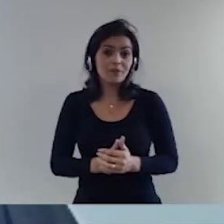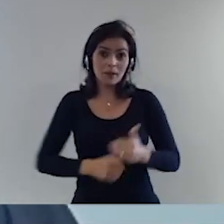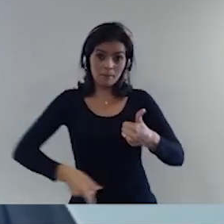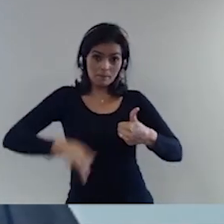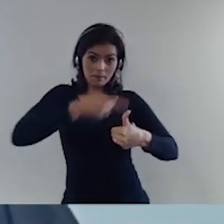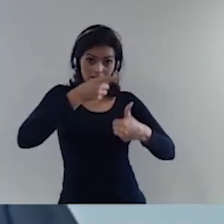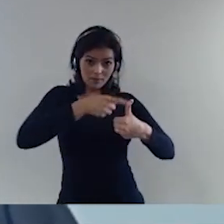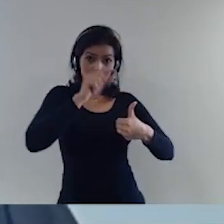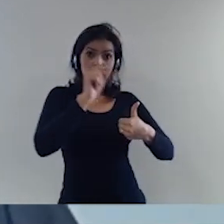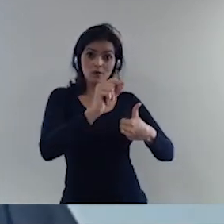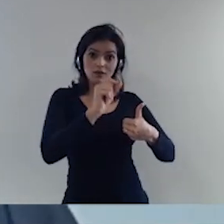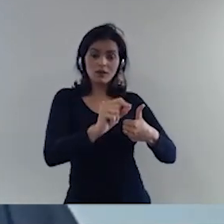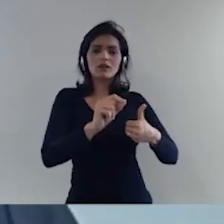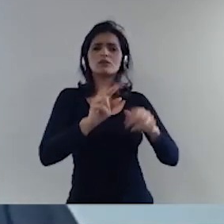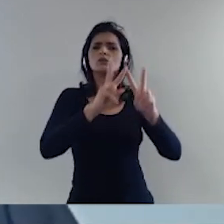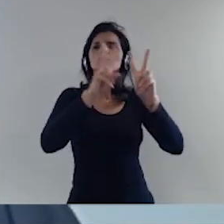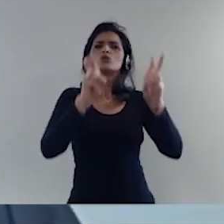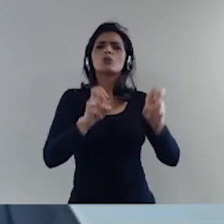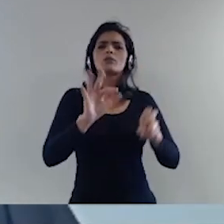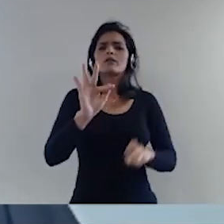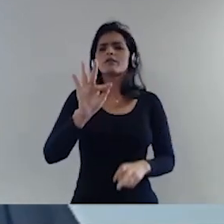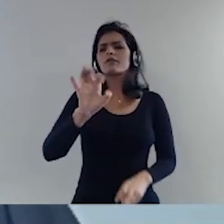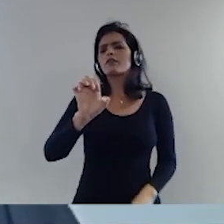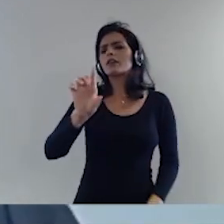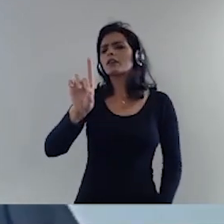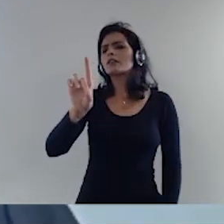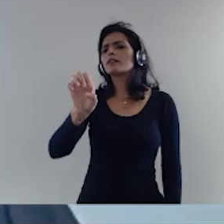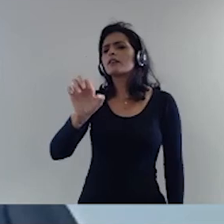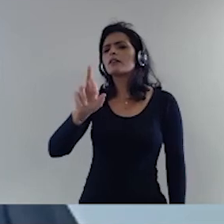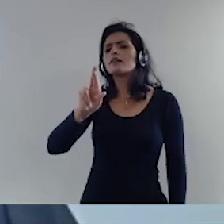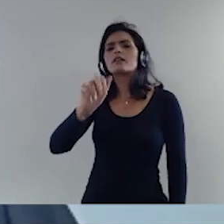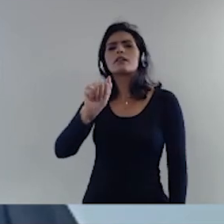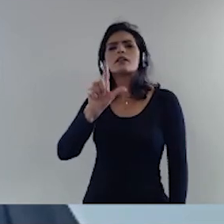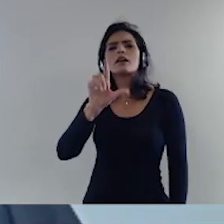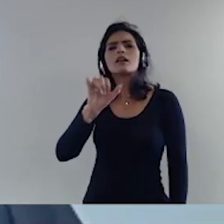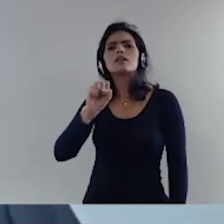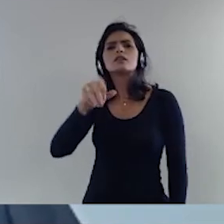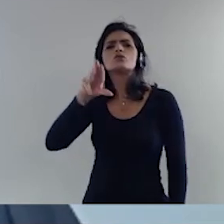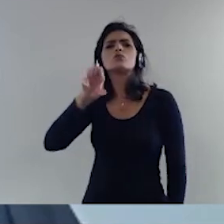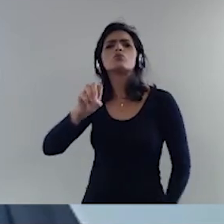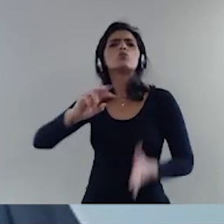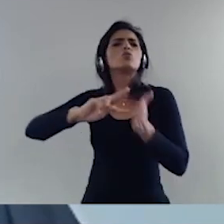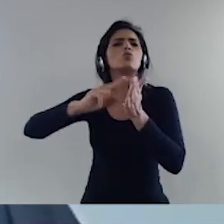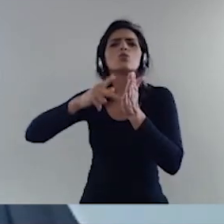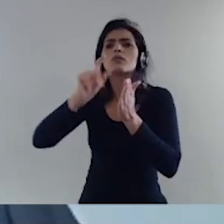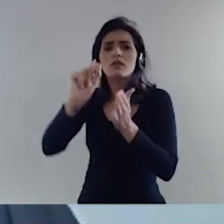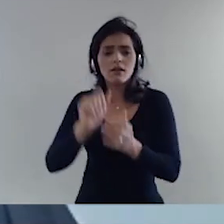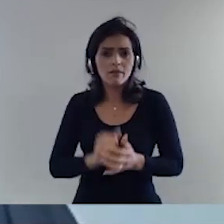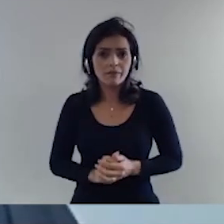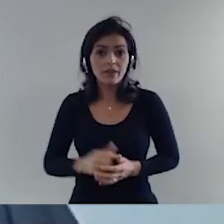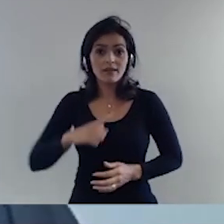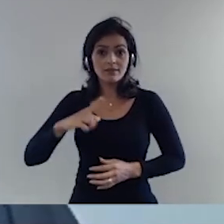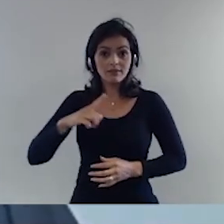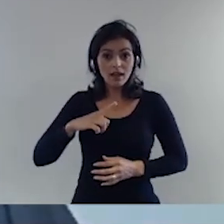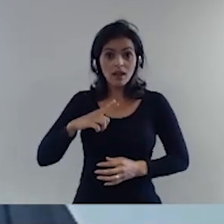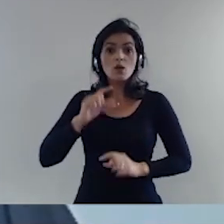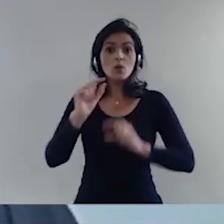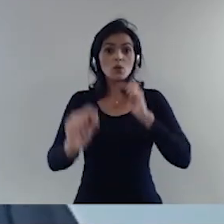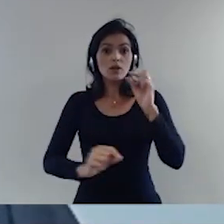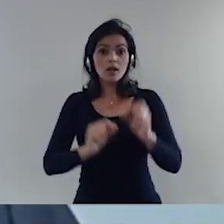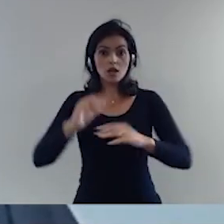Primeiro, considerações sobre o federalismo. O federalismo implica em dizer que existe uma repartição